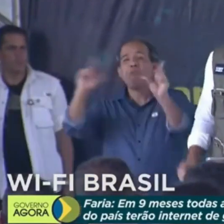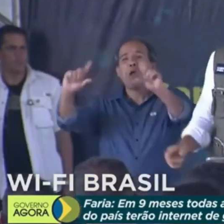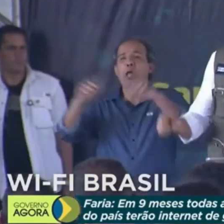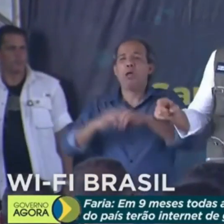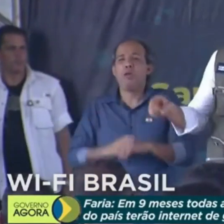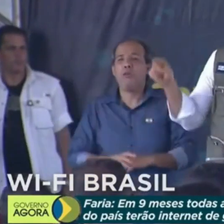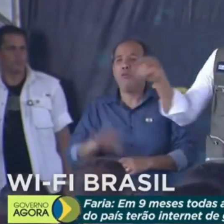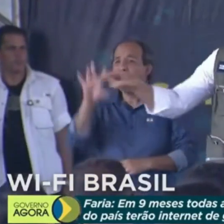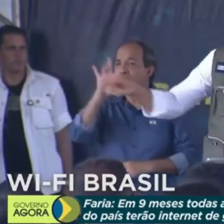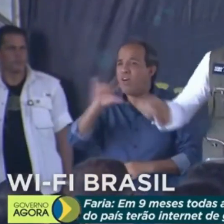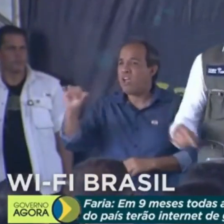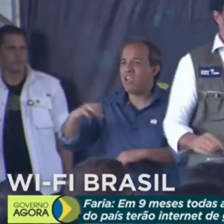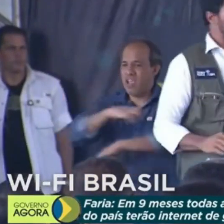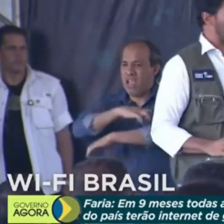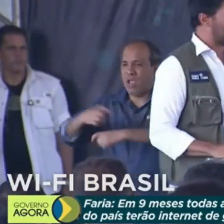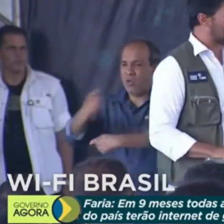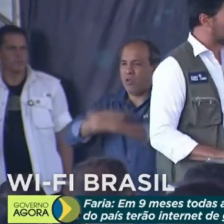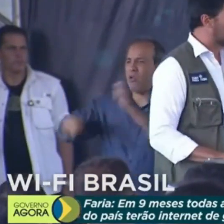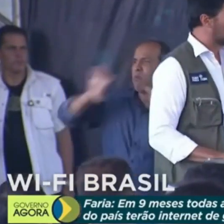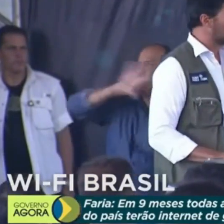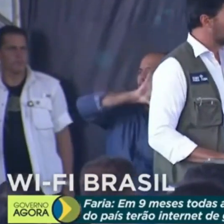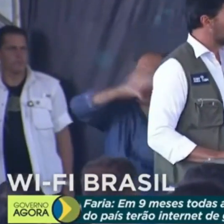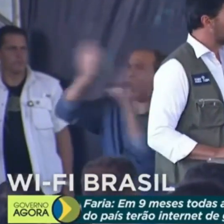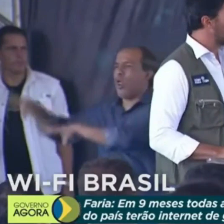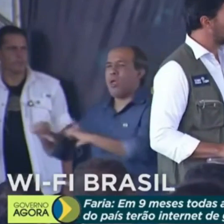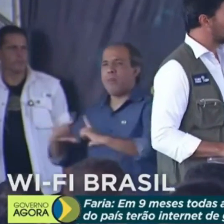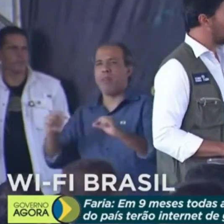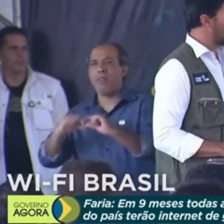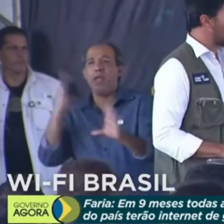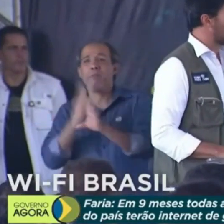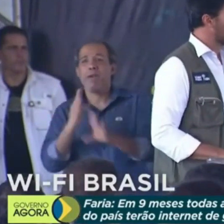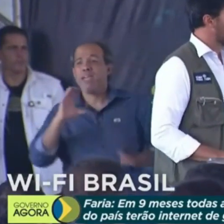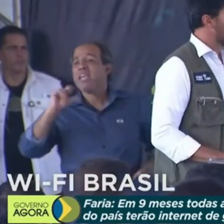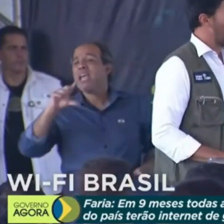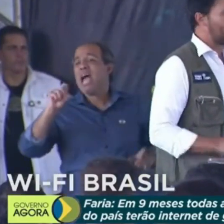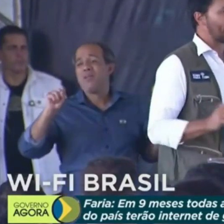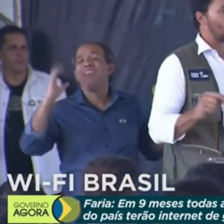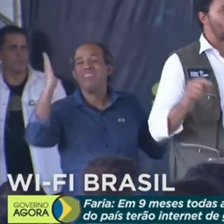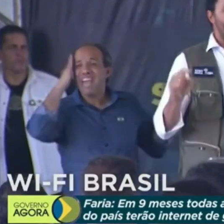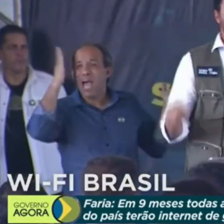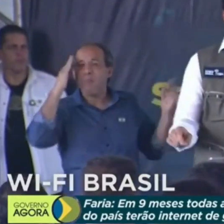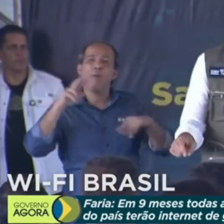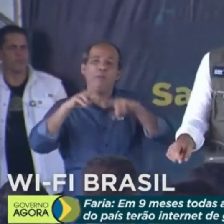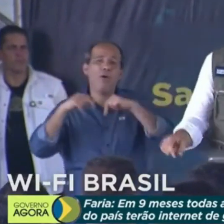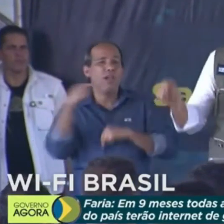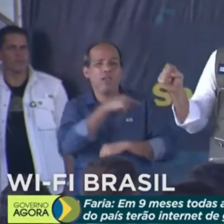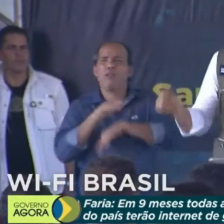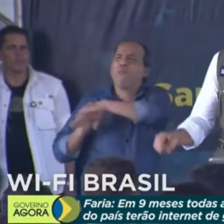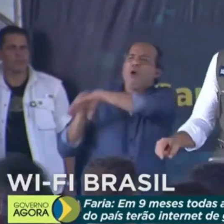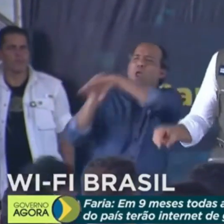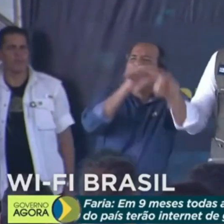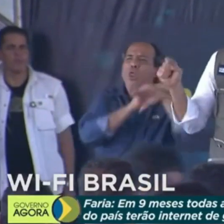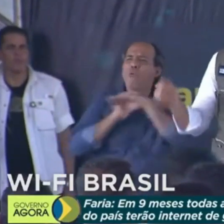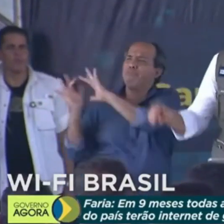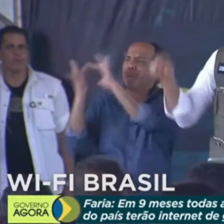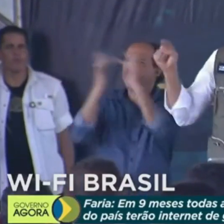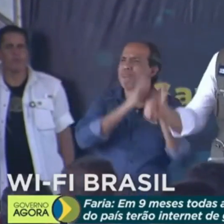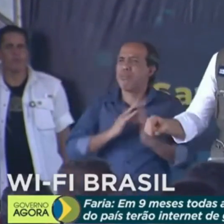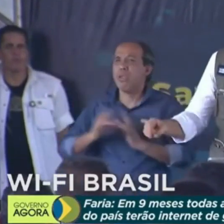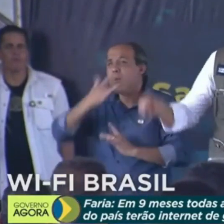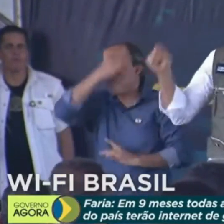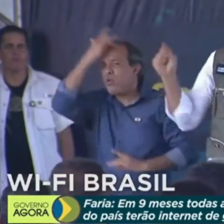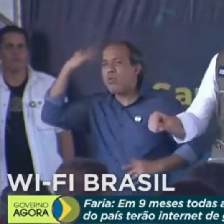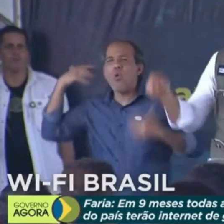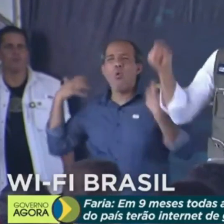que ia ter, que o agronegócio ia para Brasília. Mas ele sabia, porque ele conversa com quem não